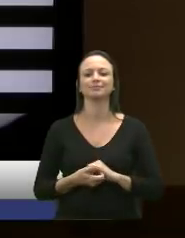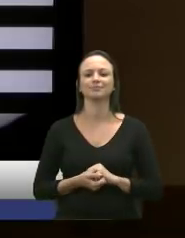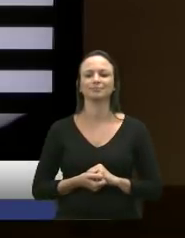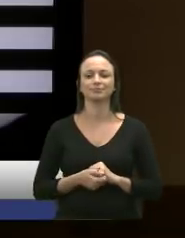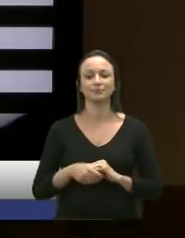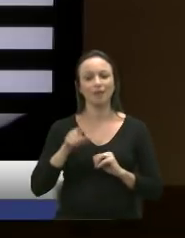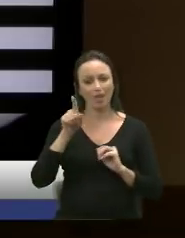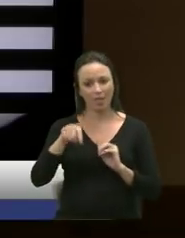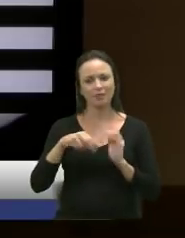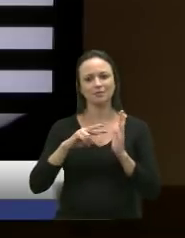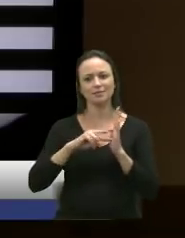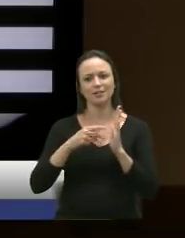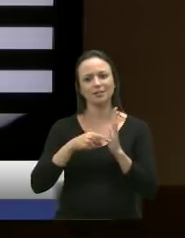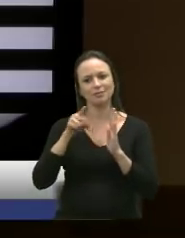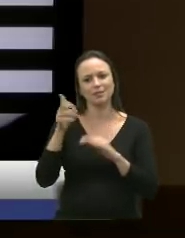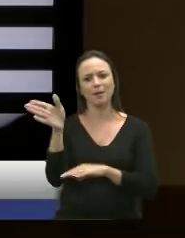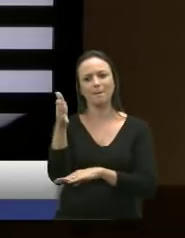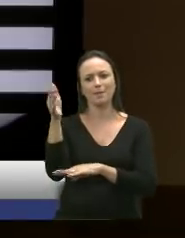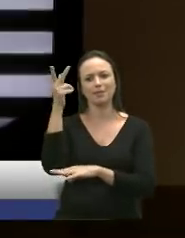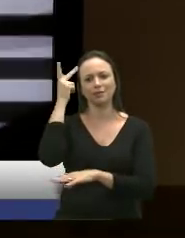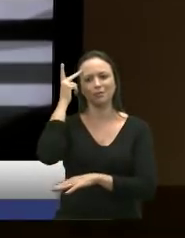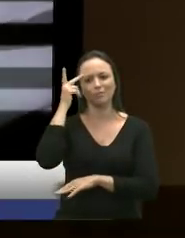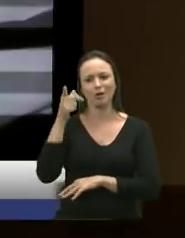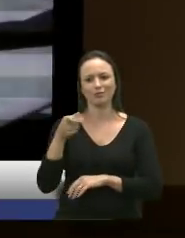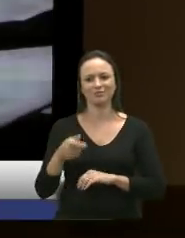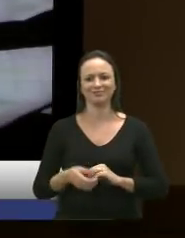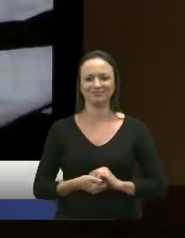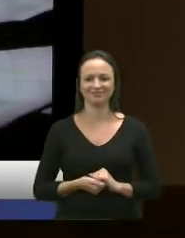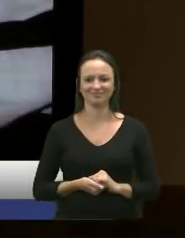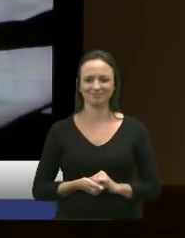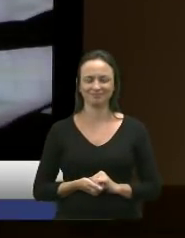Esse é o significado da bandeira paulista.